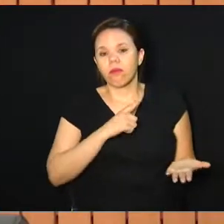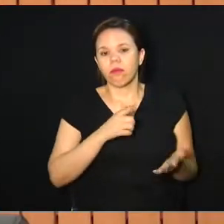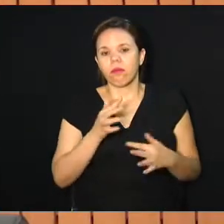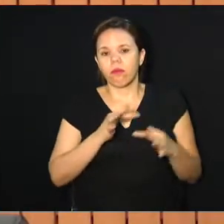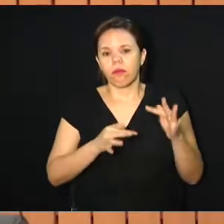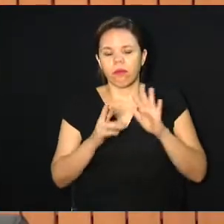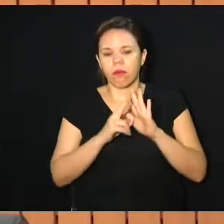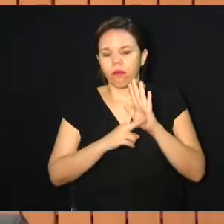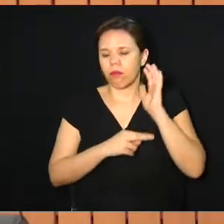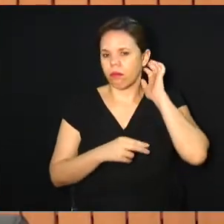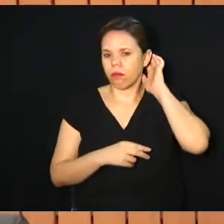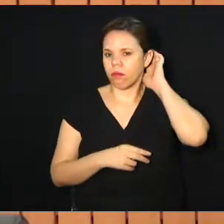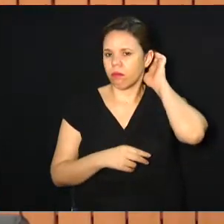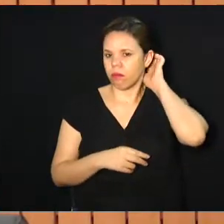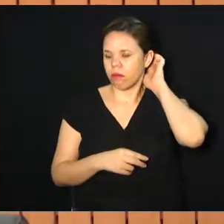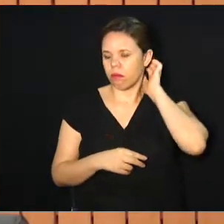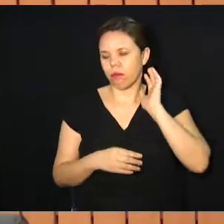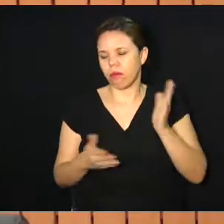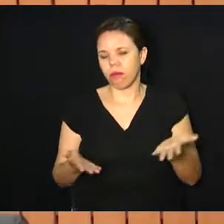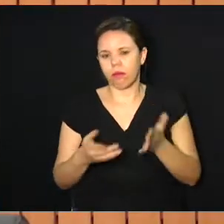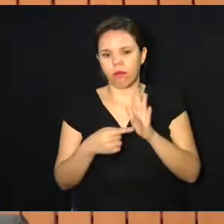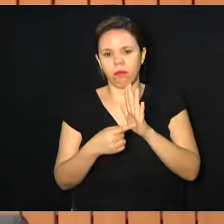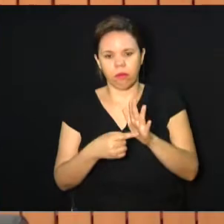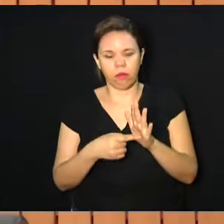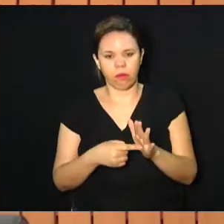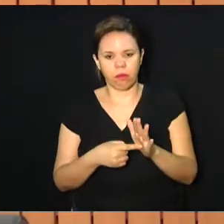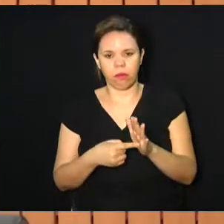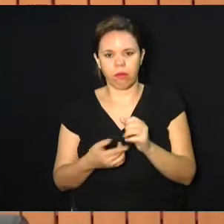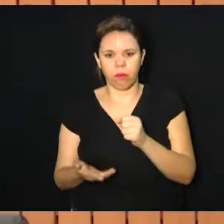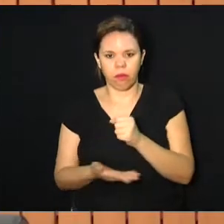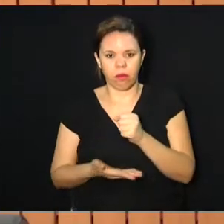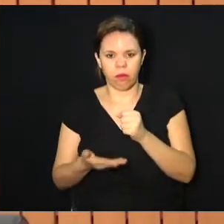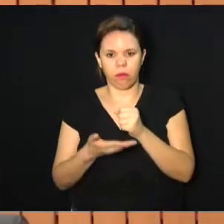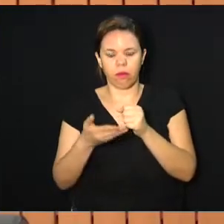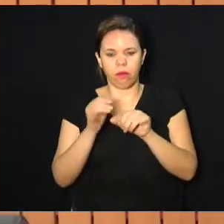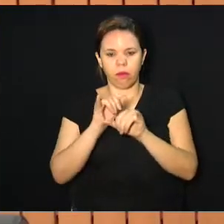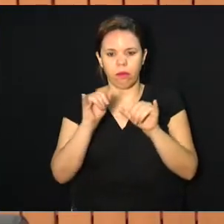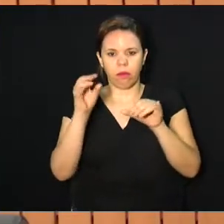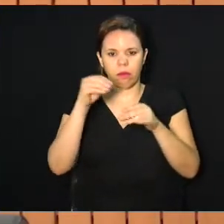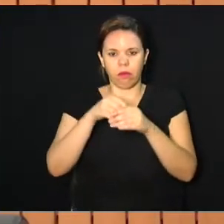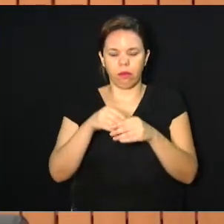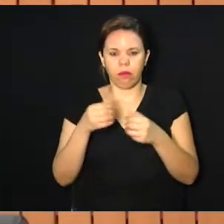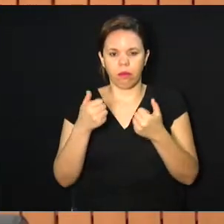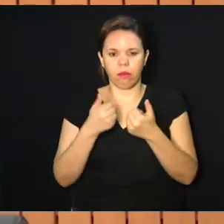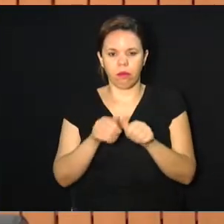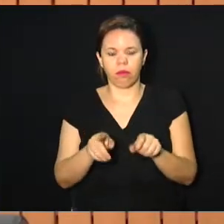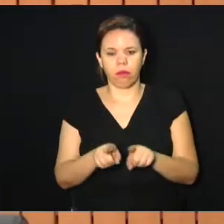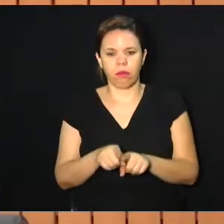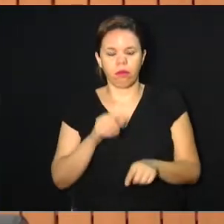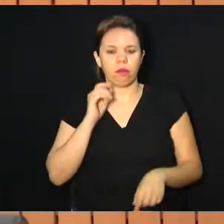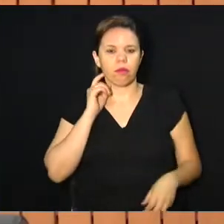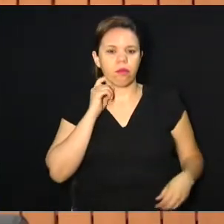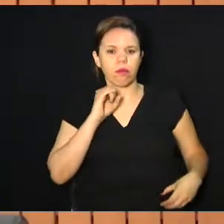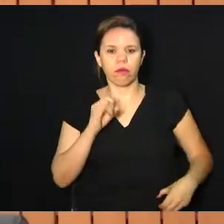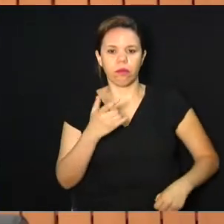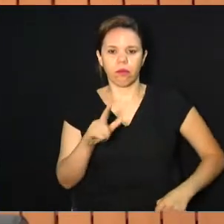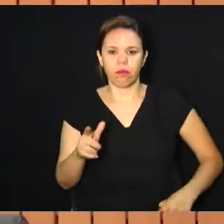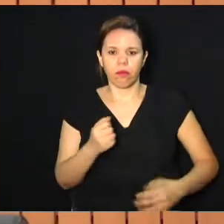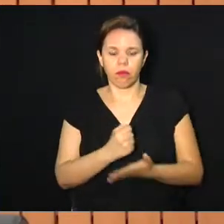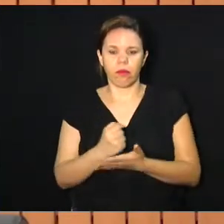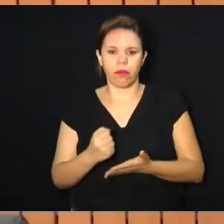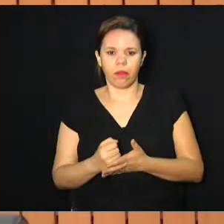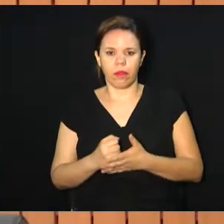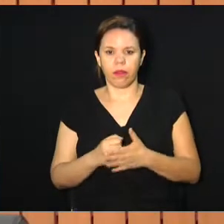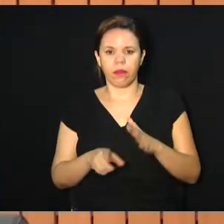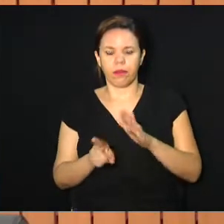regra para que se estabeleça receitas acessórias, desde a mais básica, que seria propaganda no ônibus, que, se não tiver no contrato, o empresário